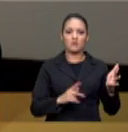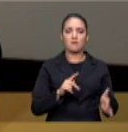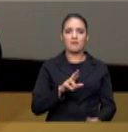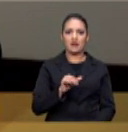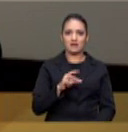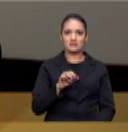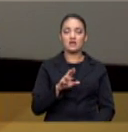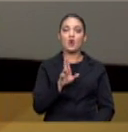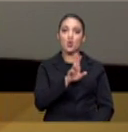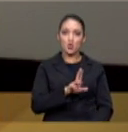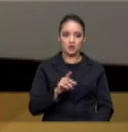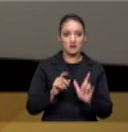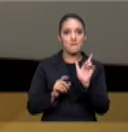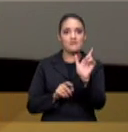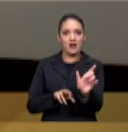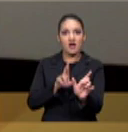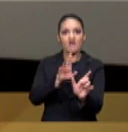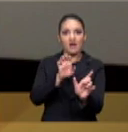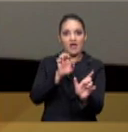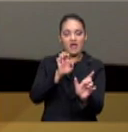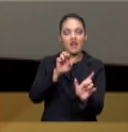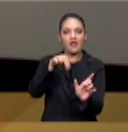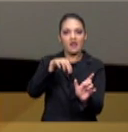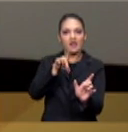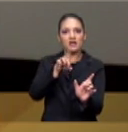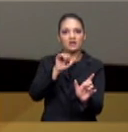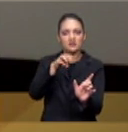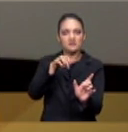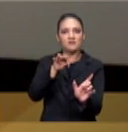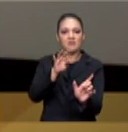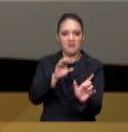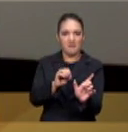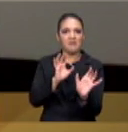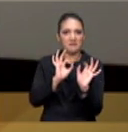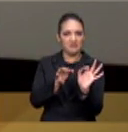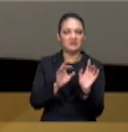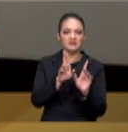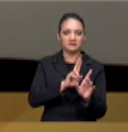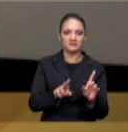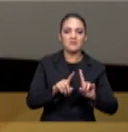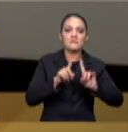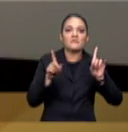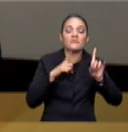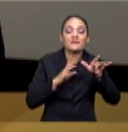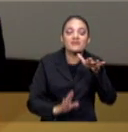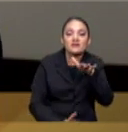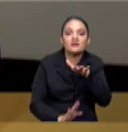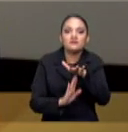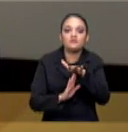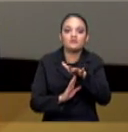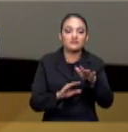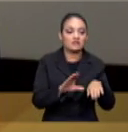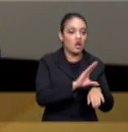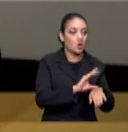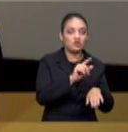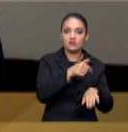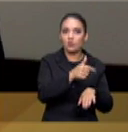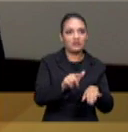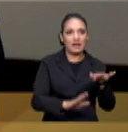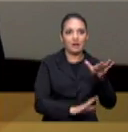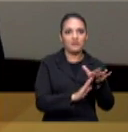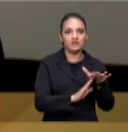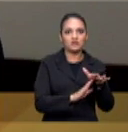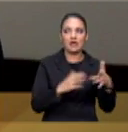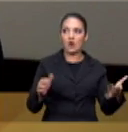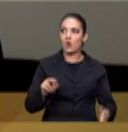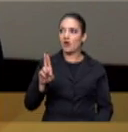palavra rendimento. Ou seja, o parecer limita aquilo que a Constituição não limitou. A